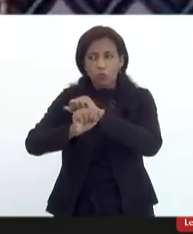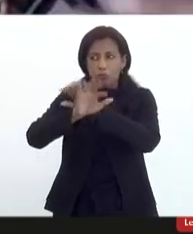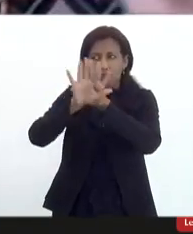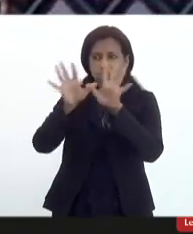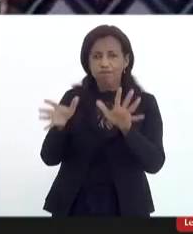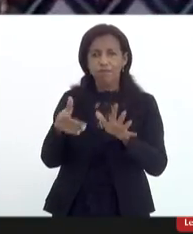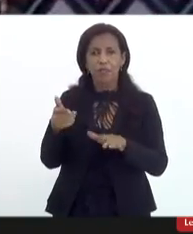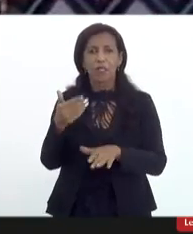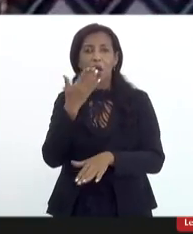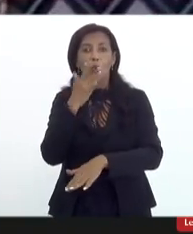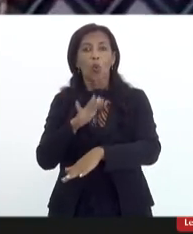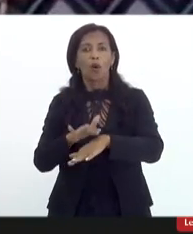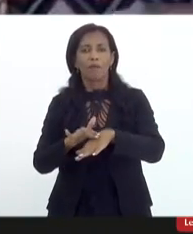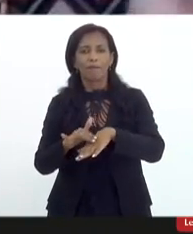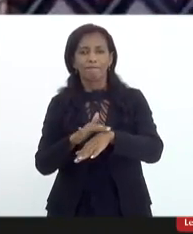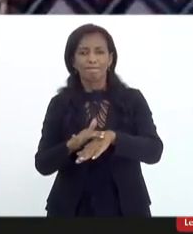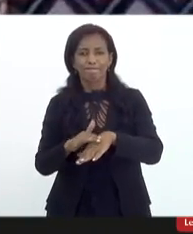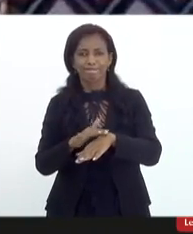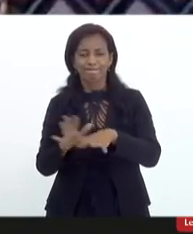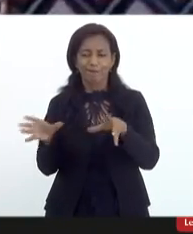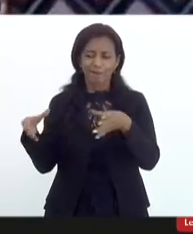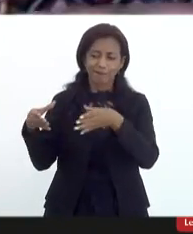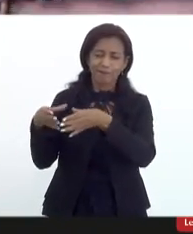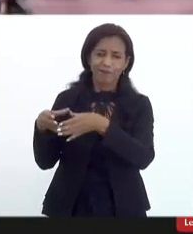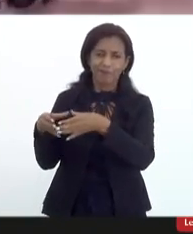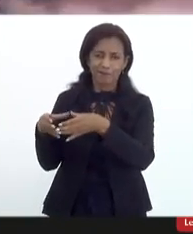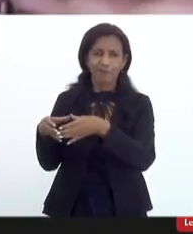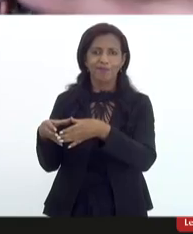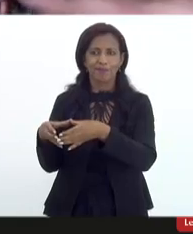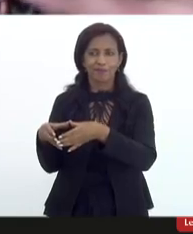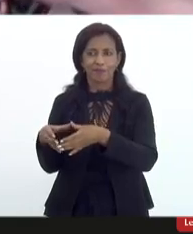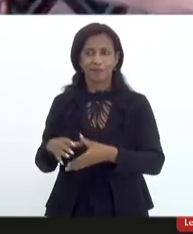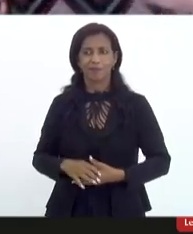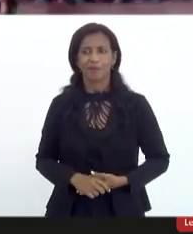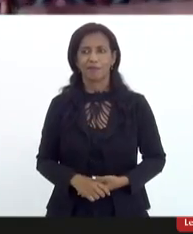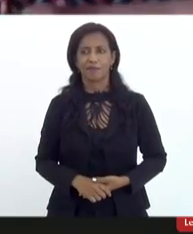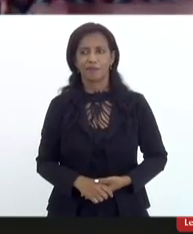que é a cor da pele, que são os grupos, né,